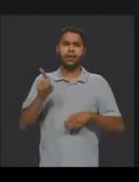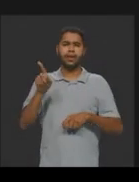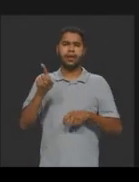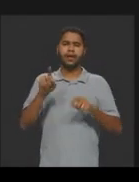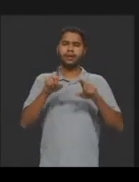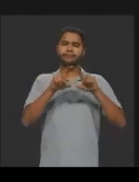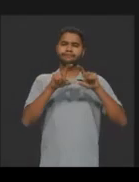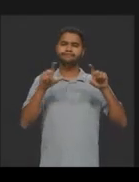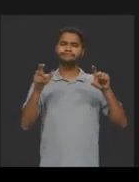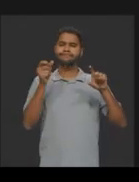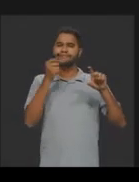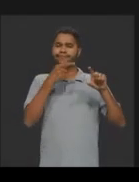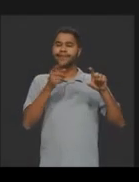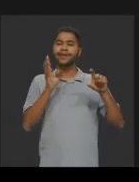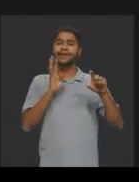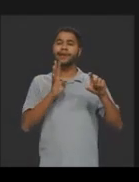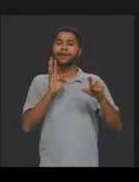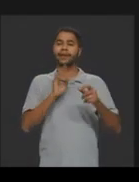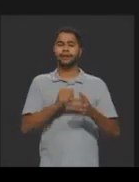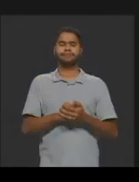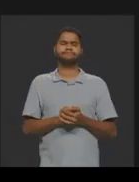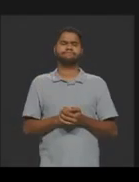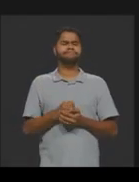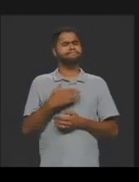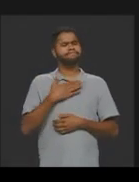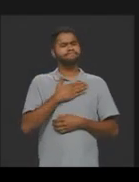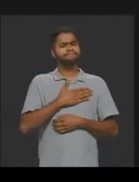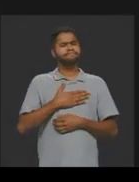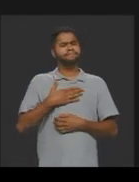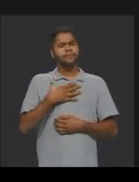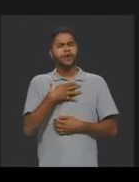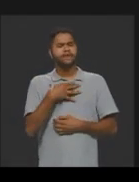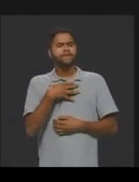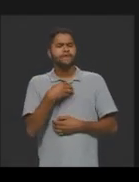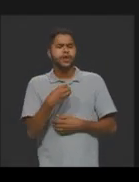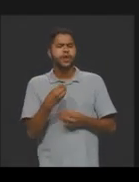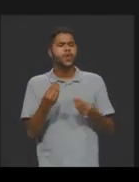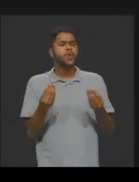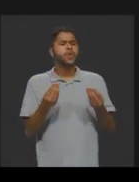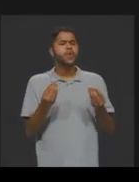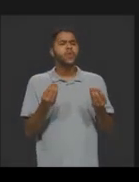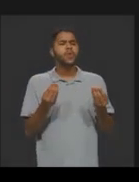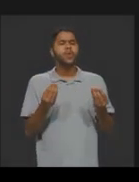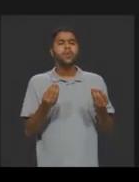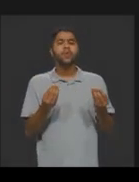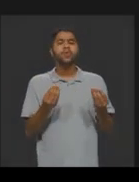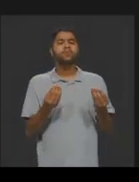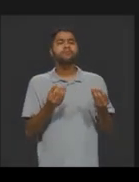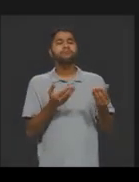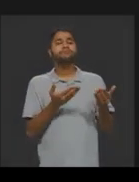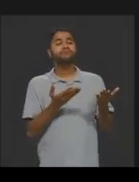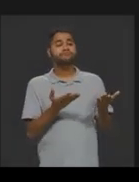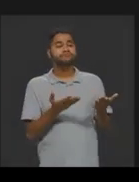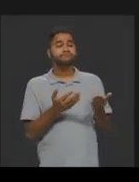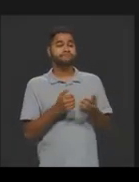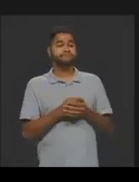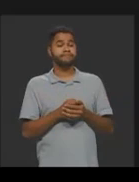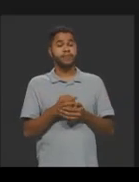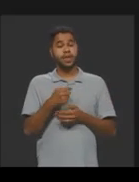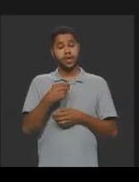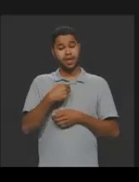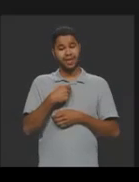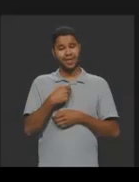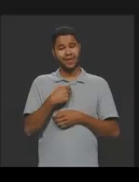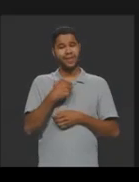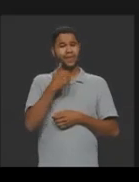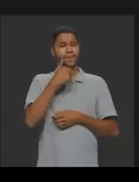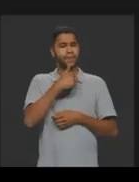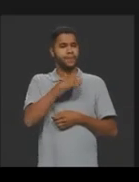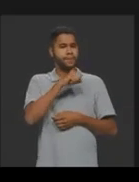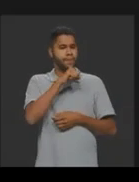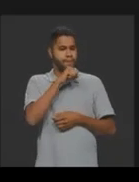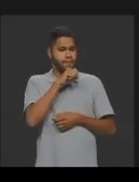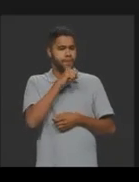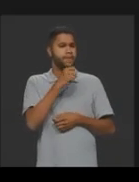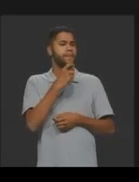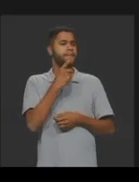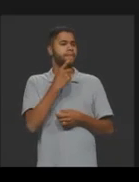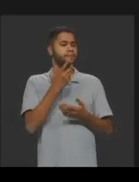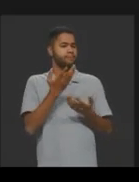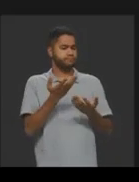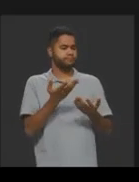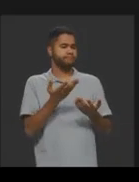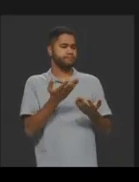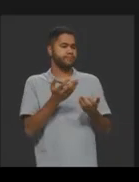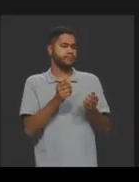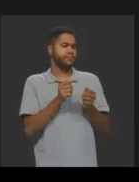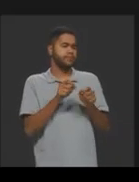legal. Querido filho, como tem passado? Sua mãe e eu estamos bem, estamos